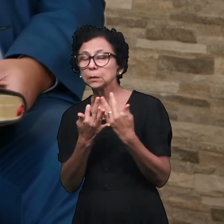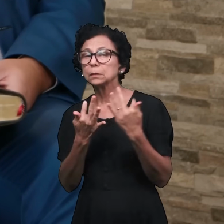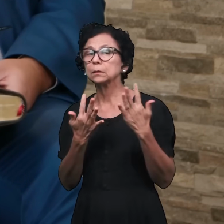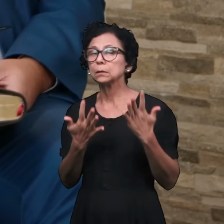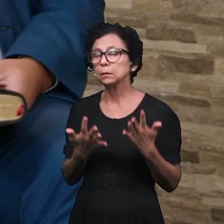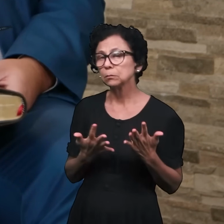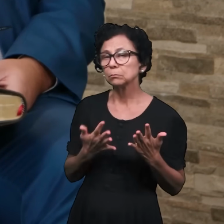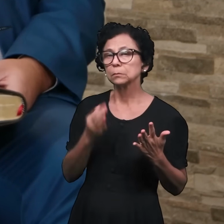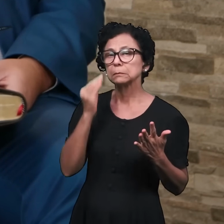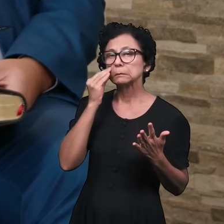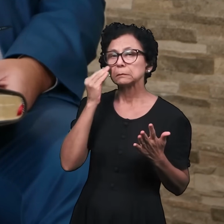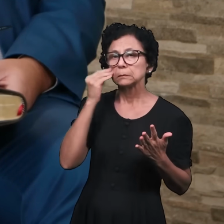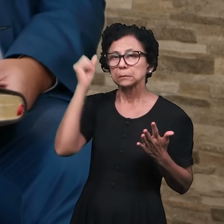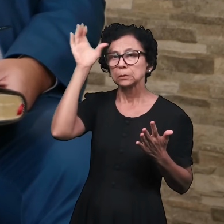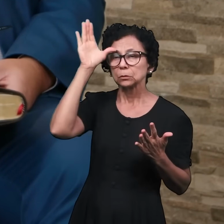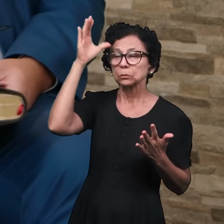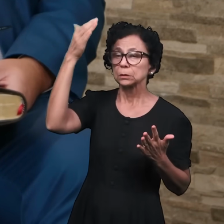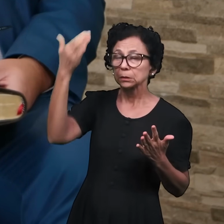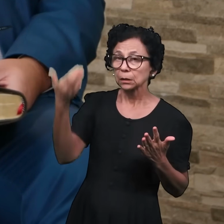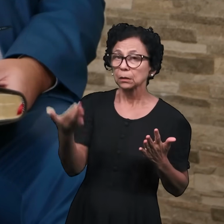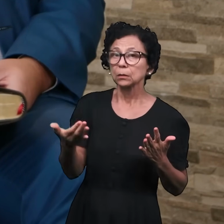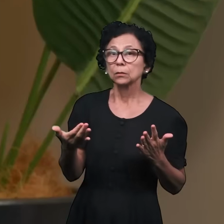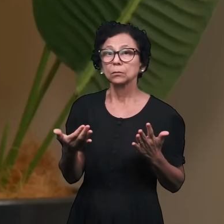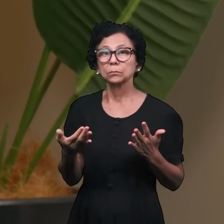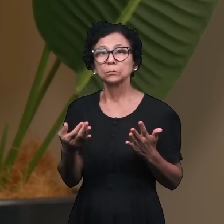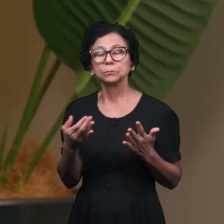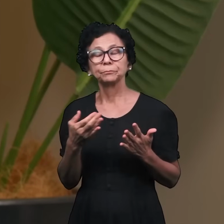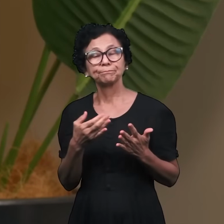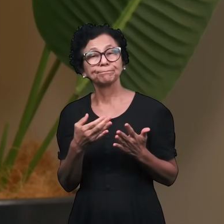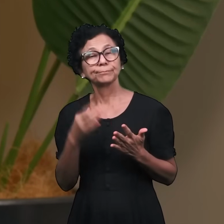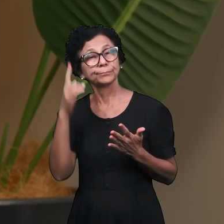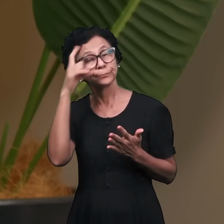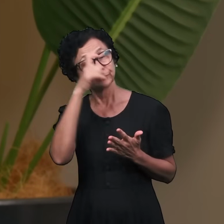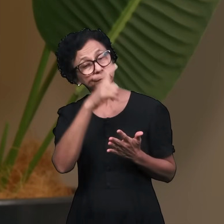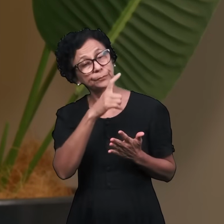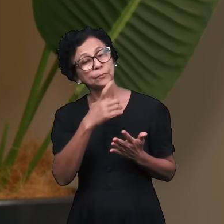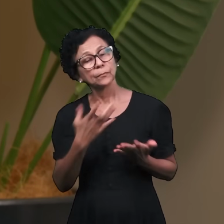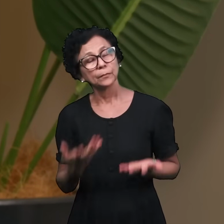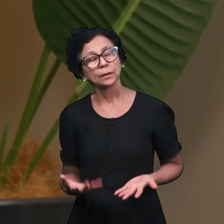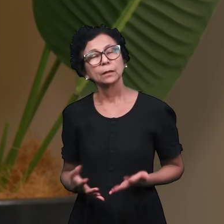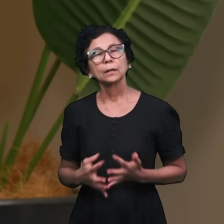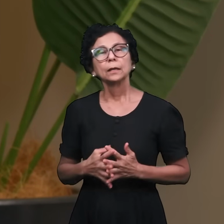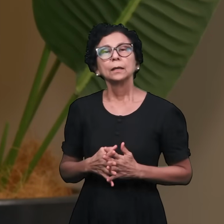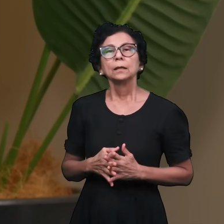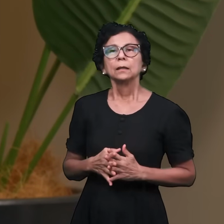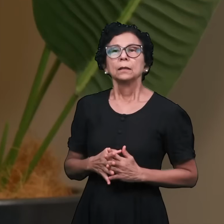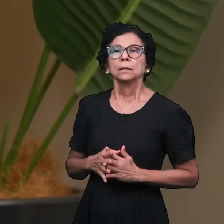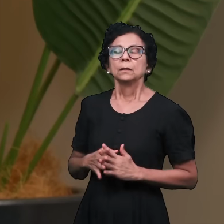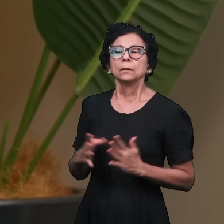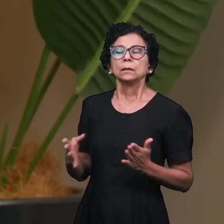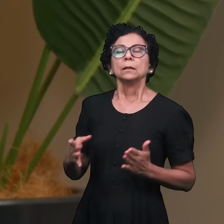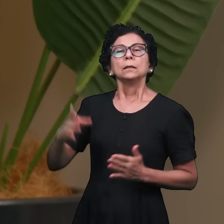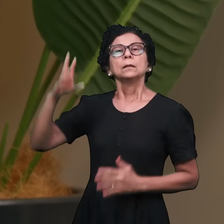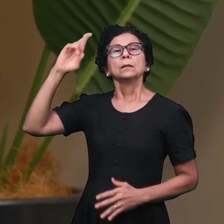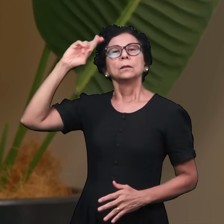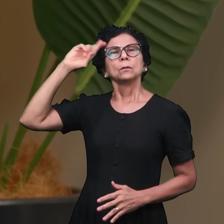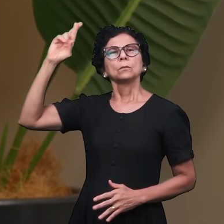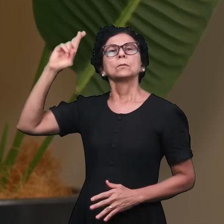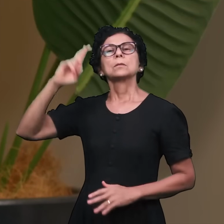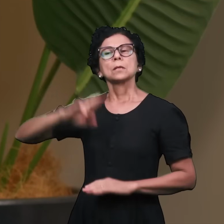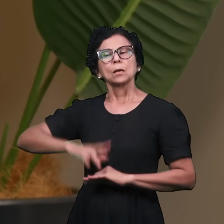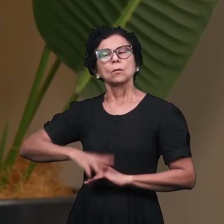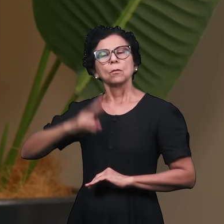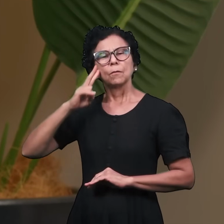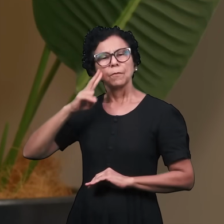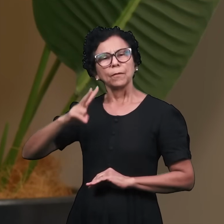resolver alguma situação de dificuldade que aconteça. Então, nisso o Senhor é conosco para